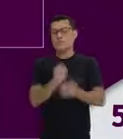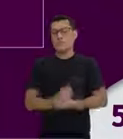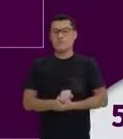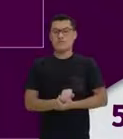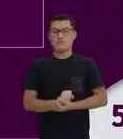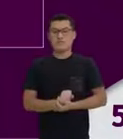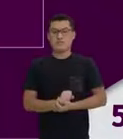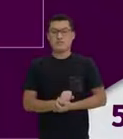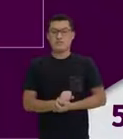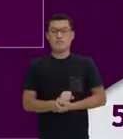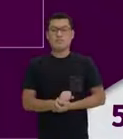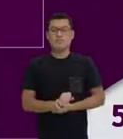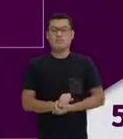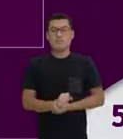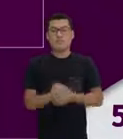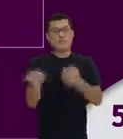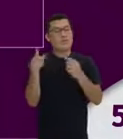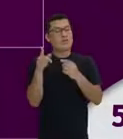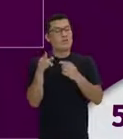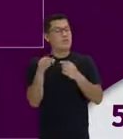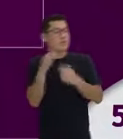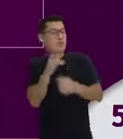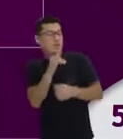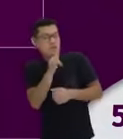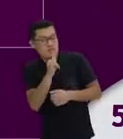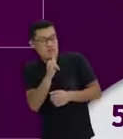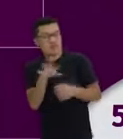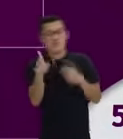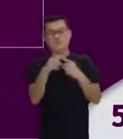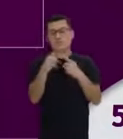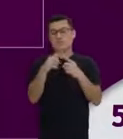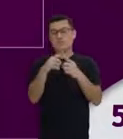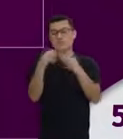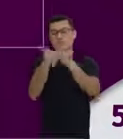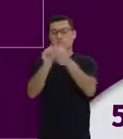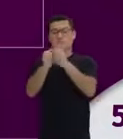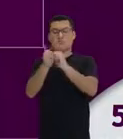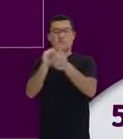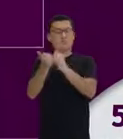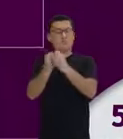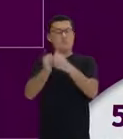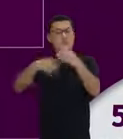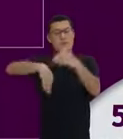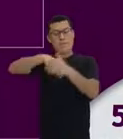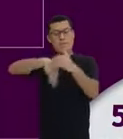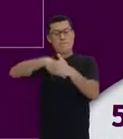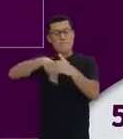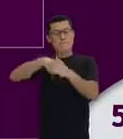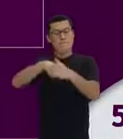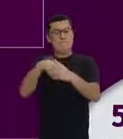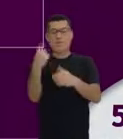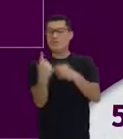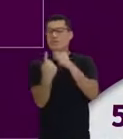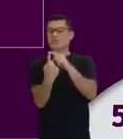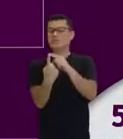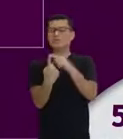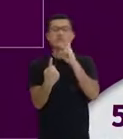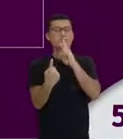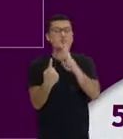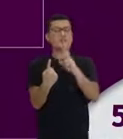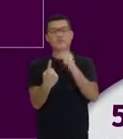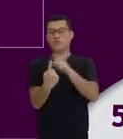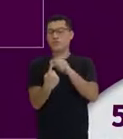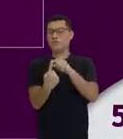de do time que você gosta você com certeza só responderia um time